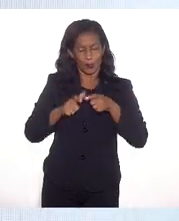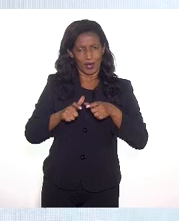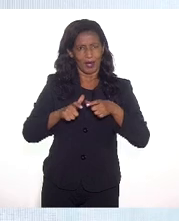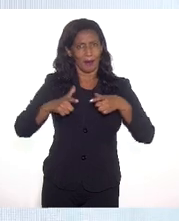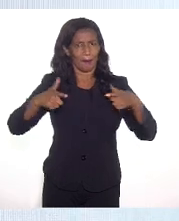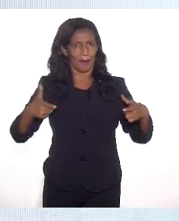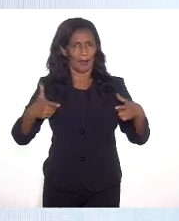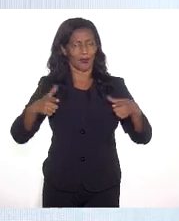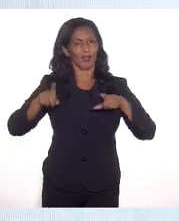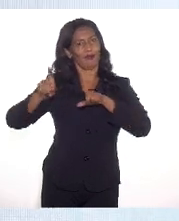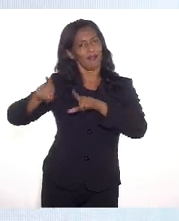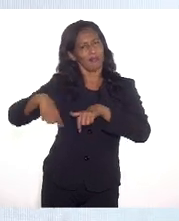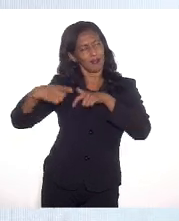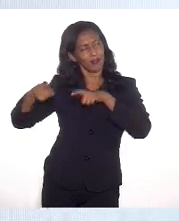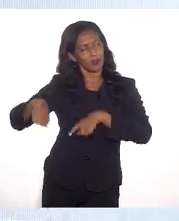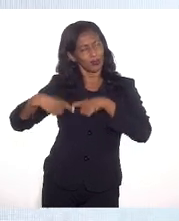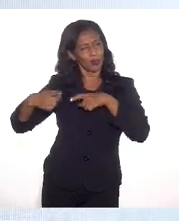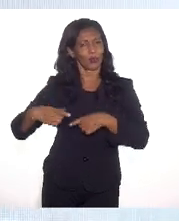agricultor, para que a gente possa